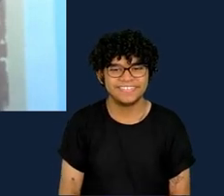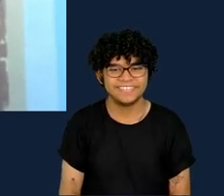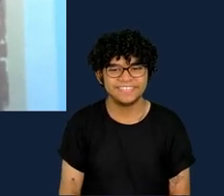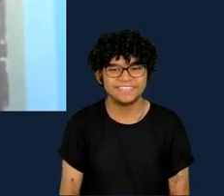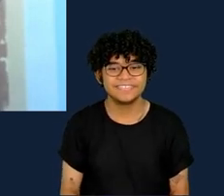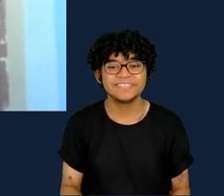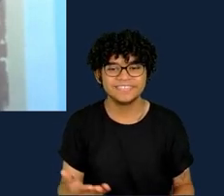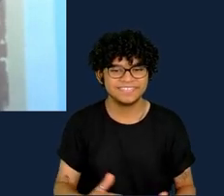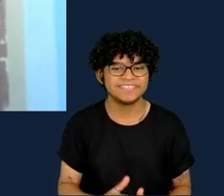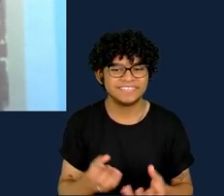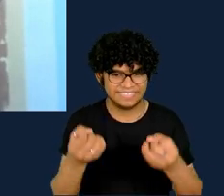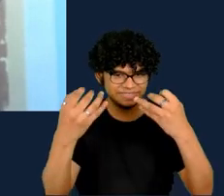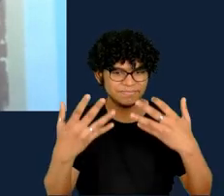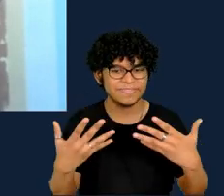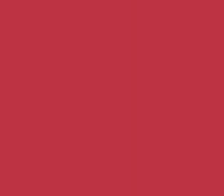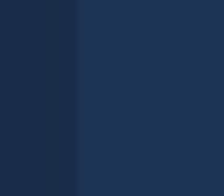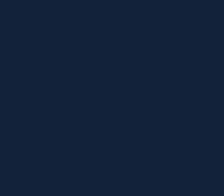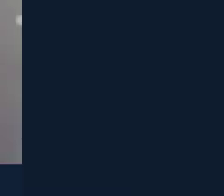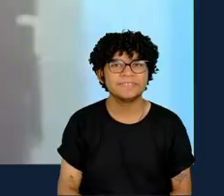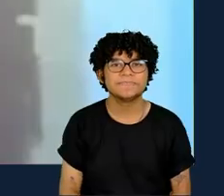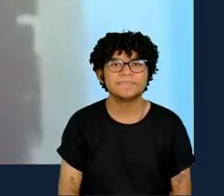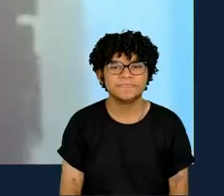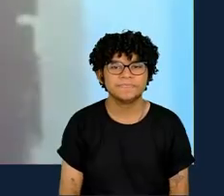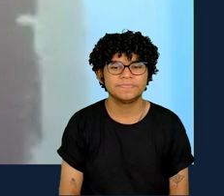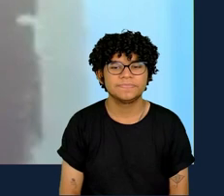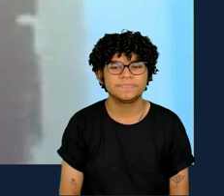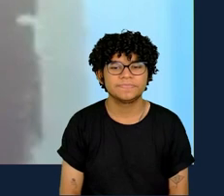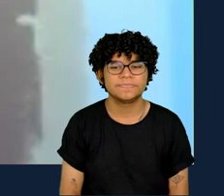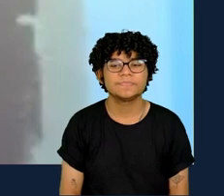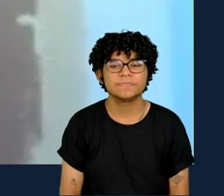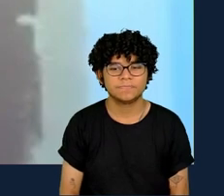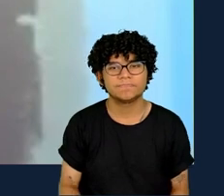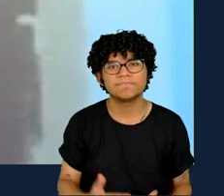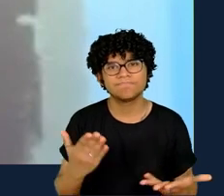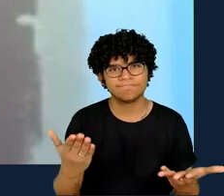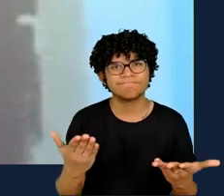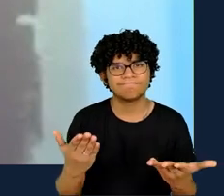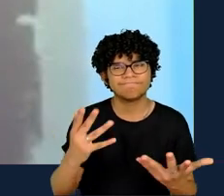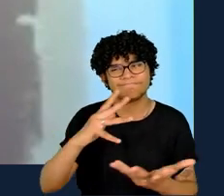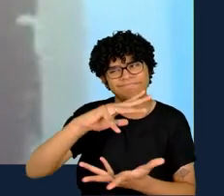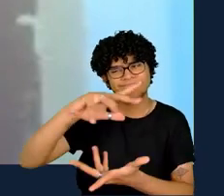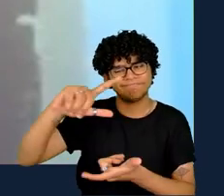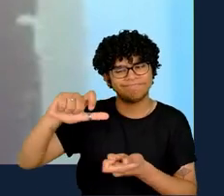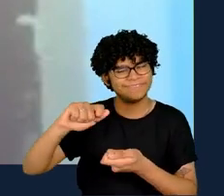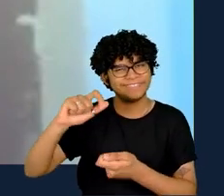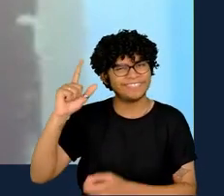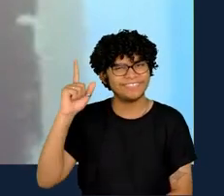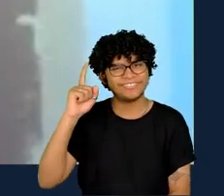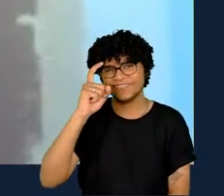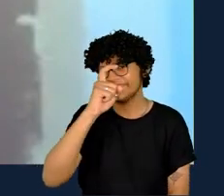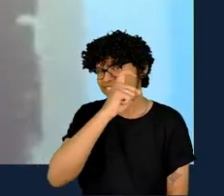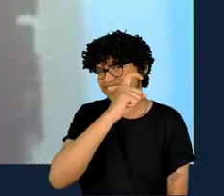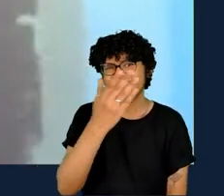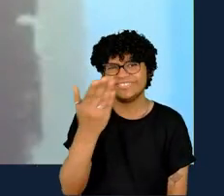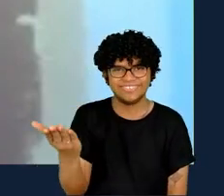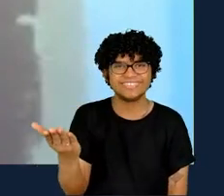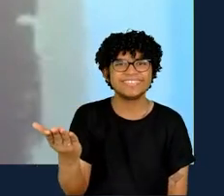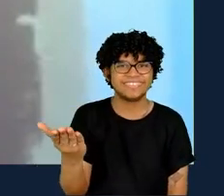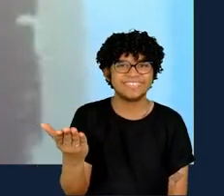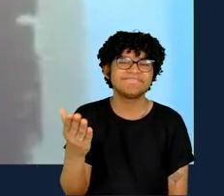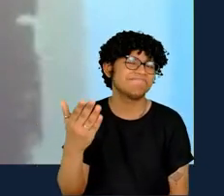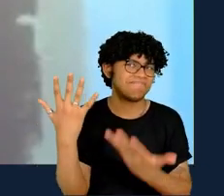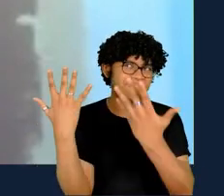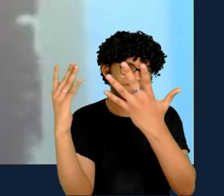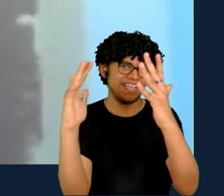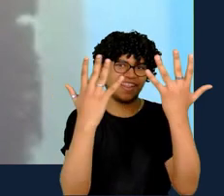gente. Ah, o mundo é muito complexo, né? Eu acho que vocês estão, cada um de vocês estão de parabéns,